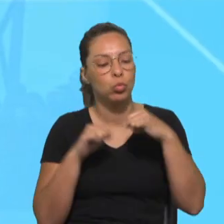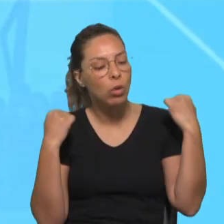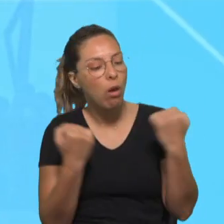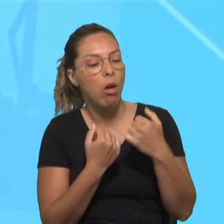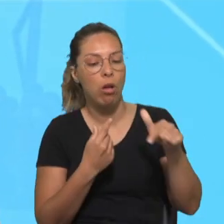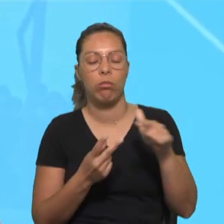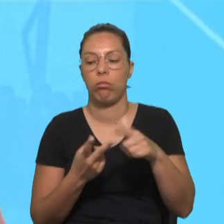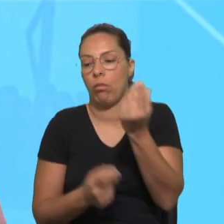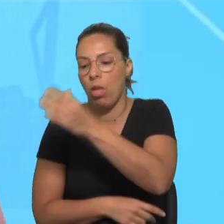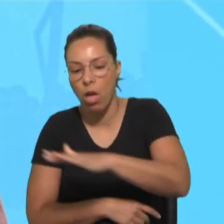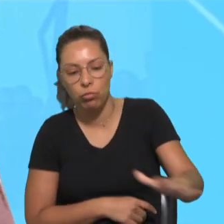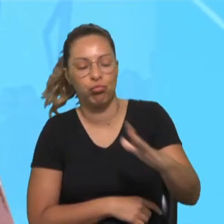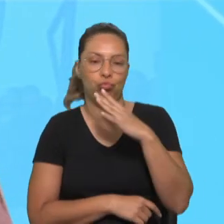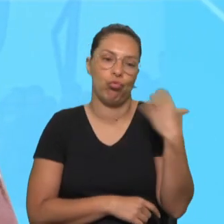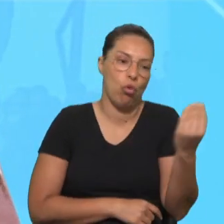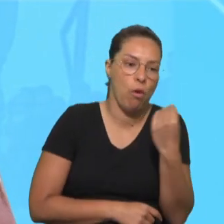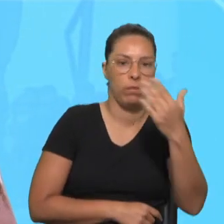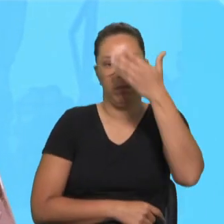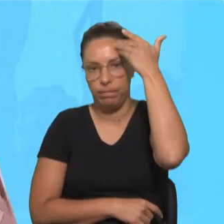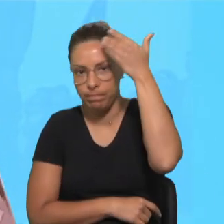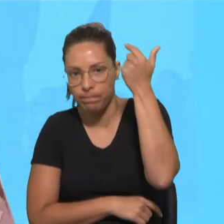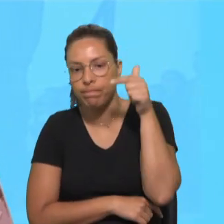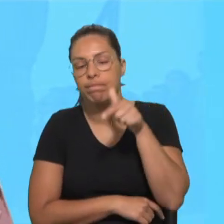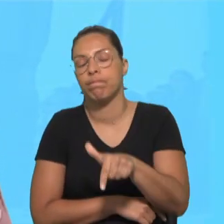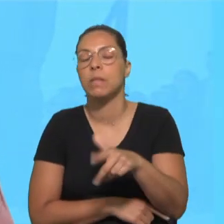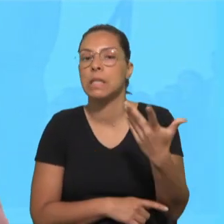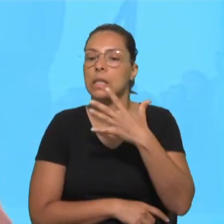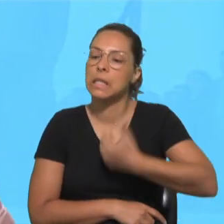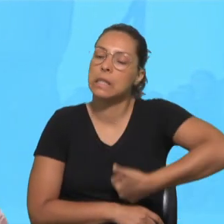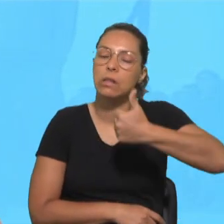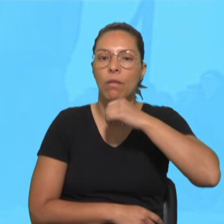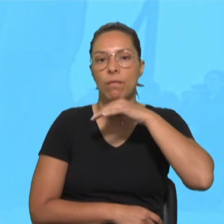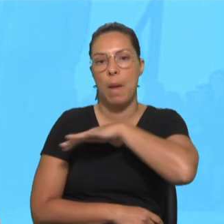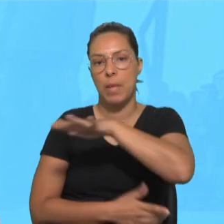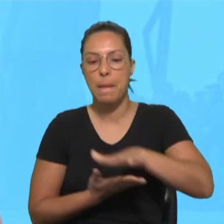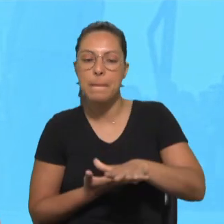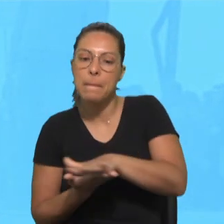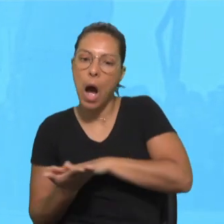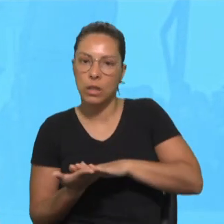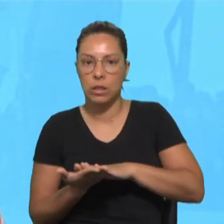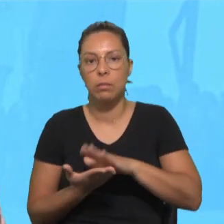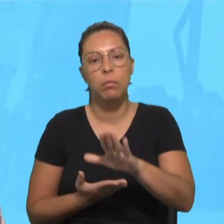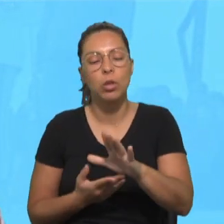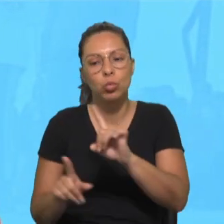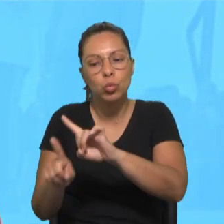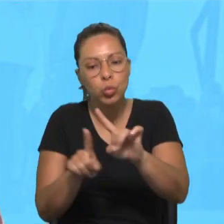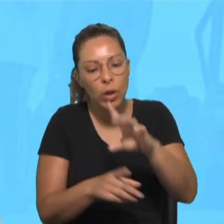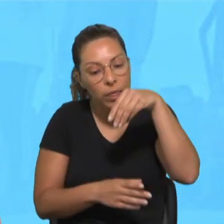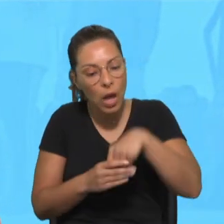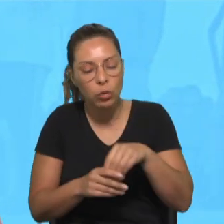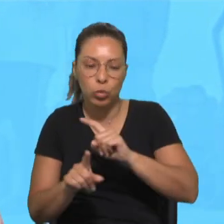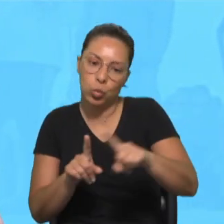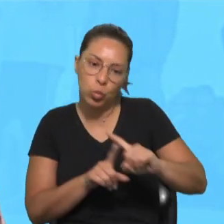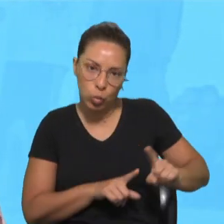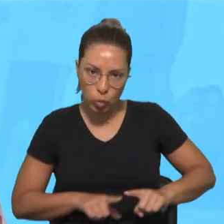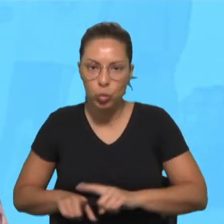com idosos, ou seja, este bem da família sempre na base, mas com toda esta diversidade que a missão reclama